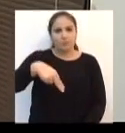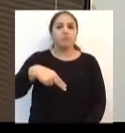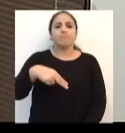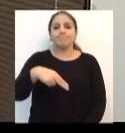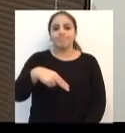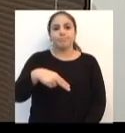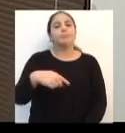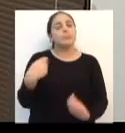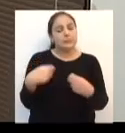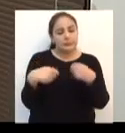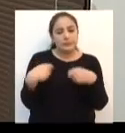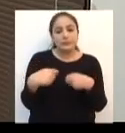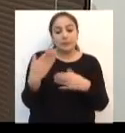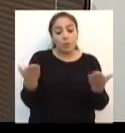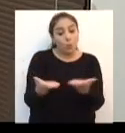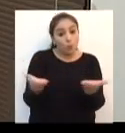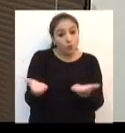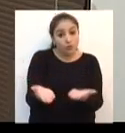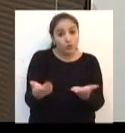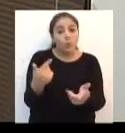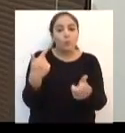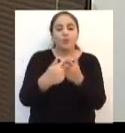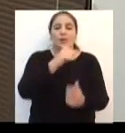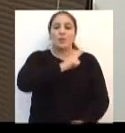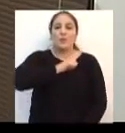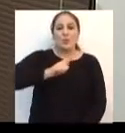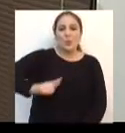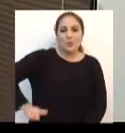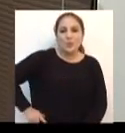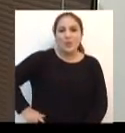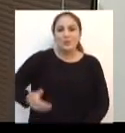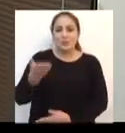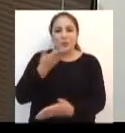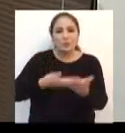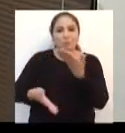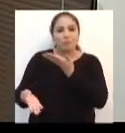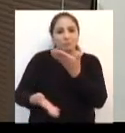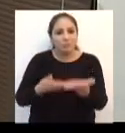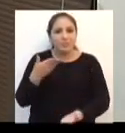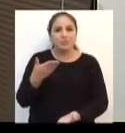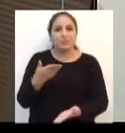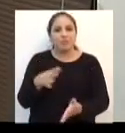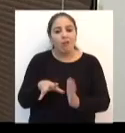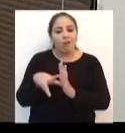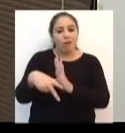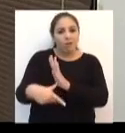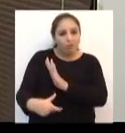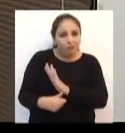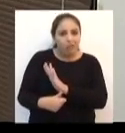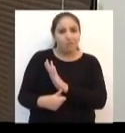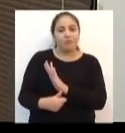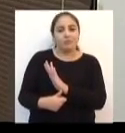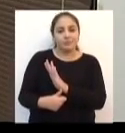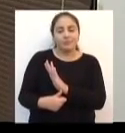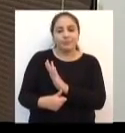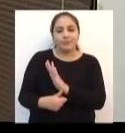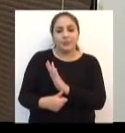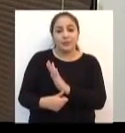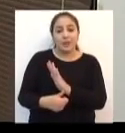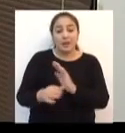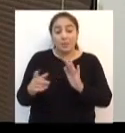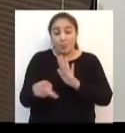no nosso país por se tratar de um governo envolvido com empreiteiras, levando retorno